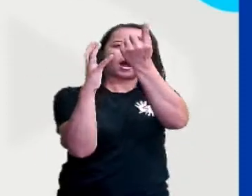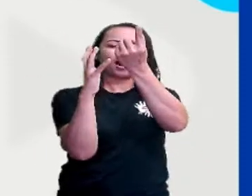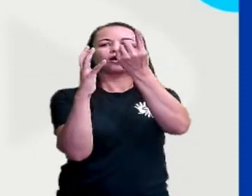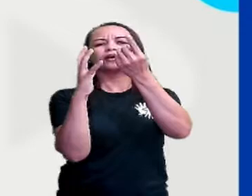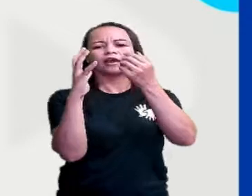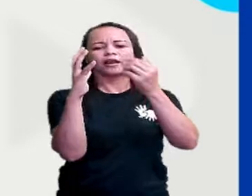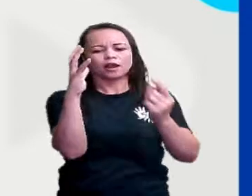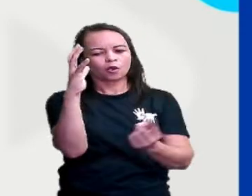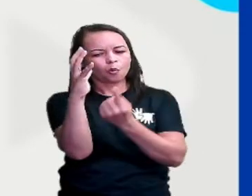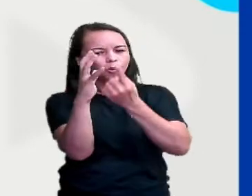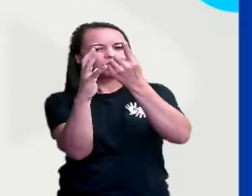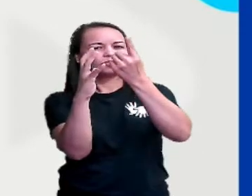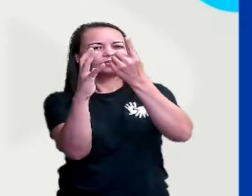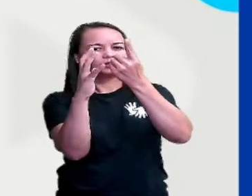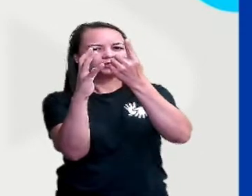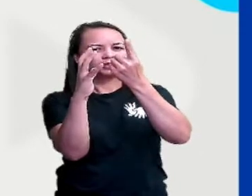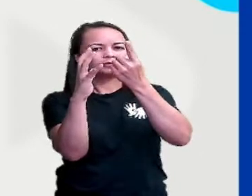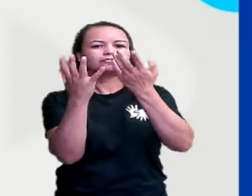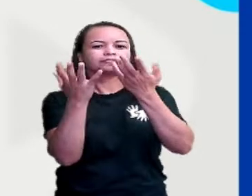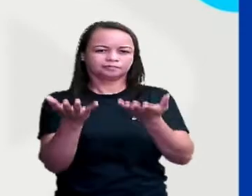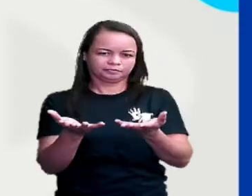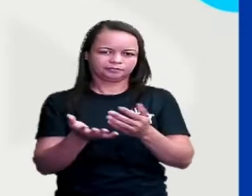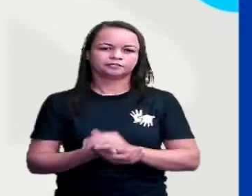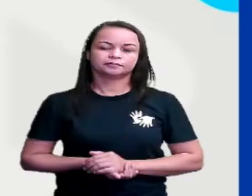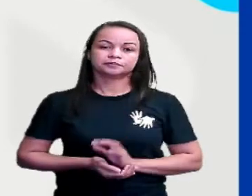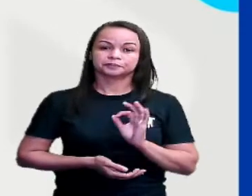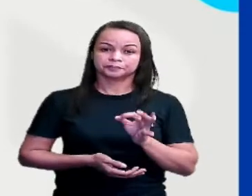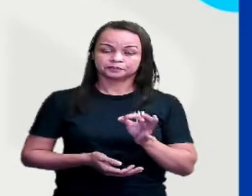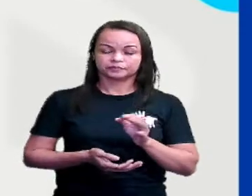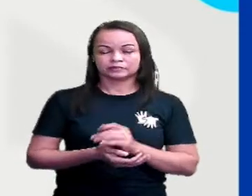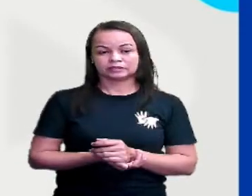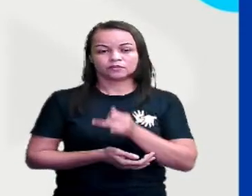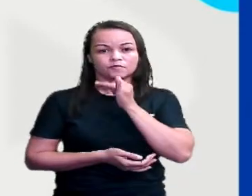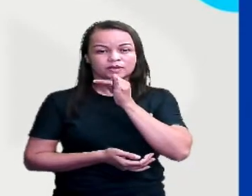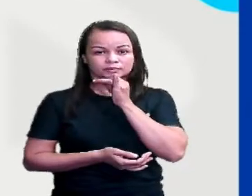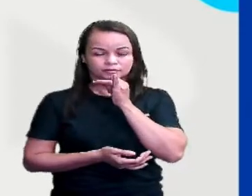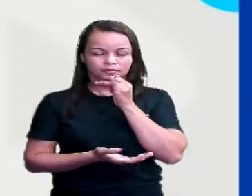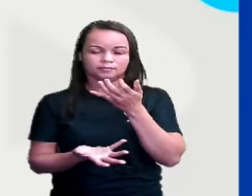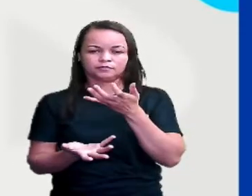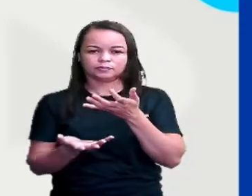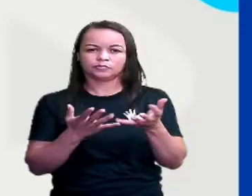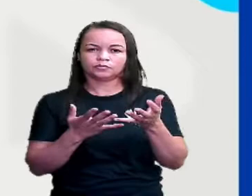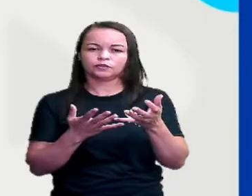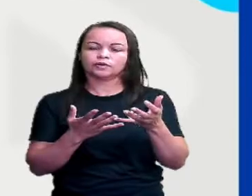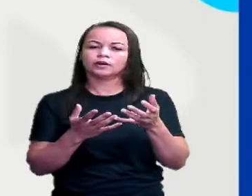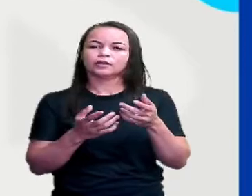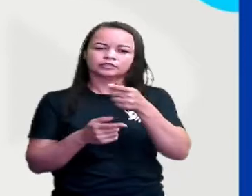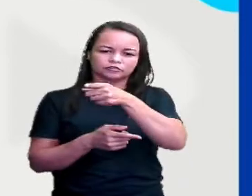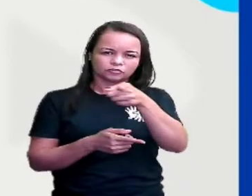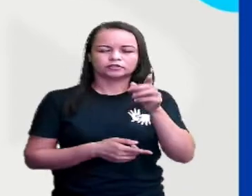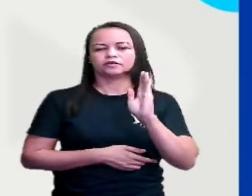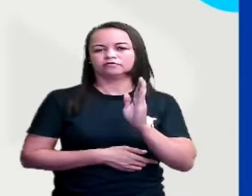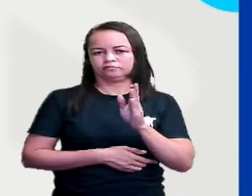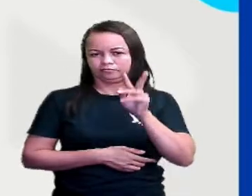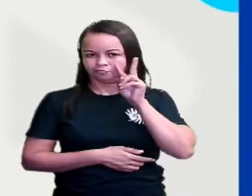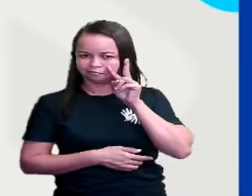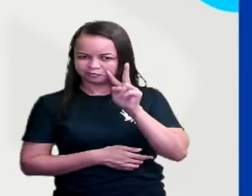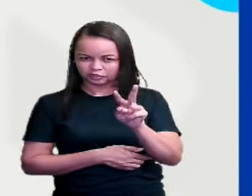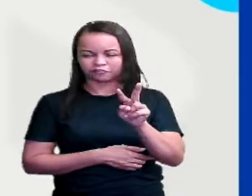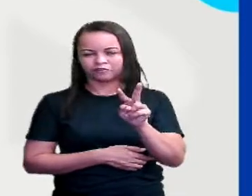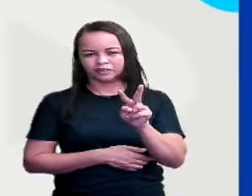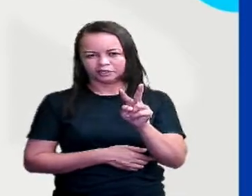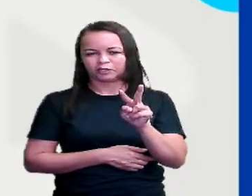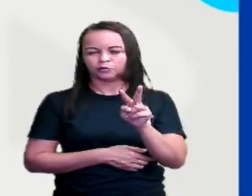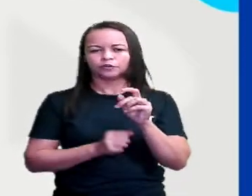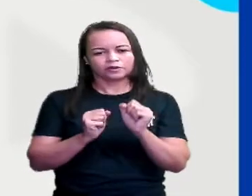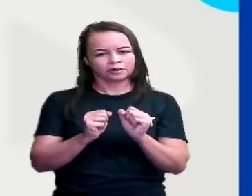consiga crescer para cima, tá certo? E um exemplo clássico que eu tenho certeza que vocês já viram de uma plantinha